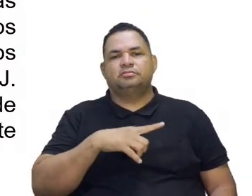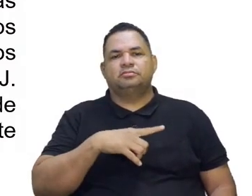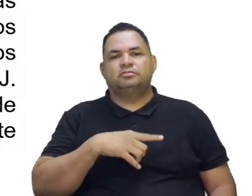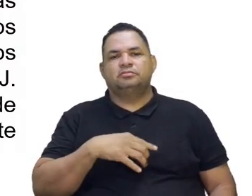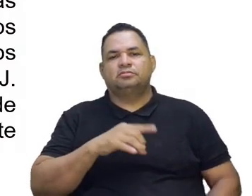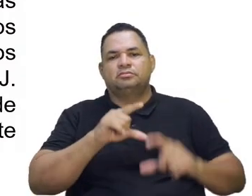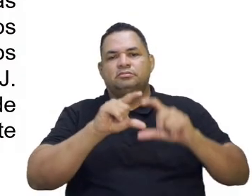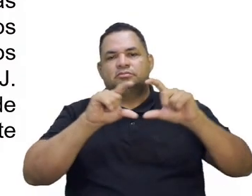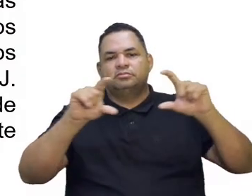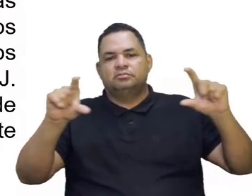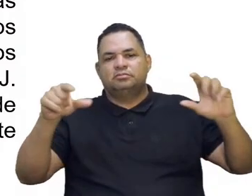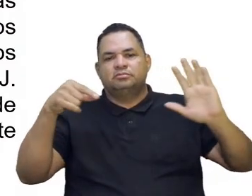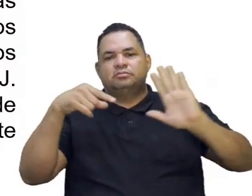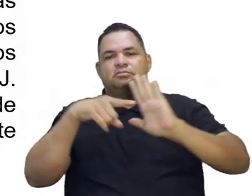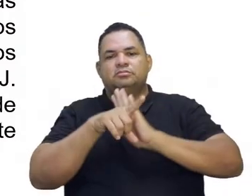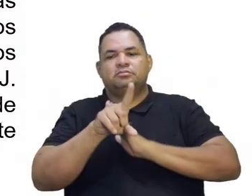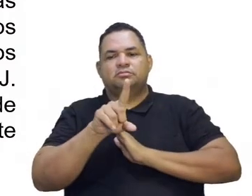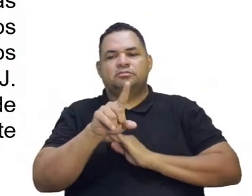seguinte enunciado: